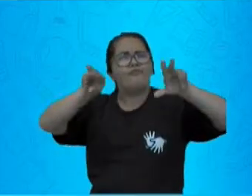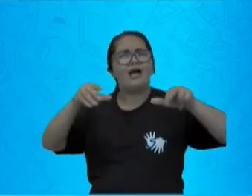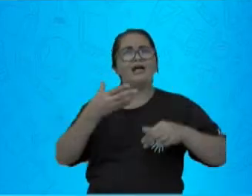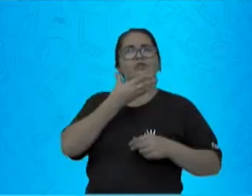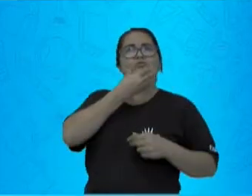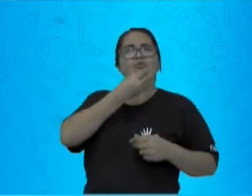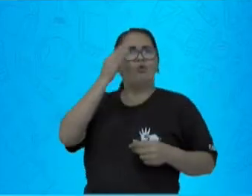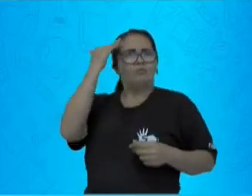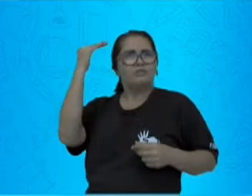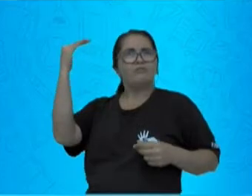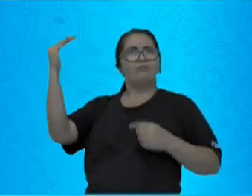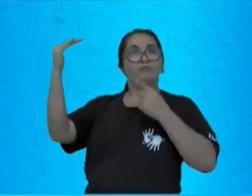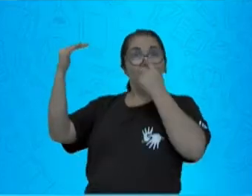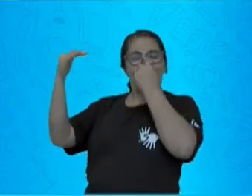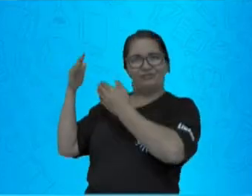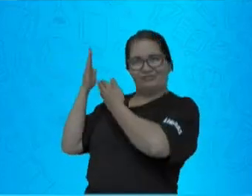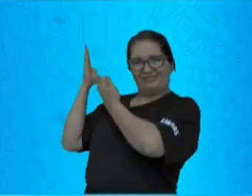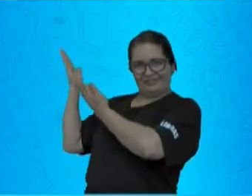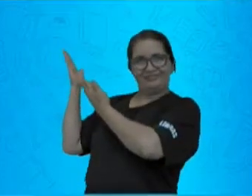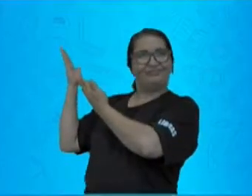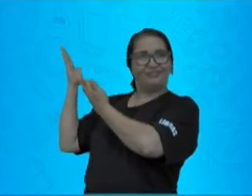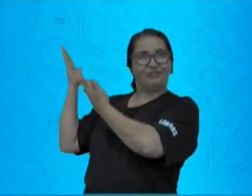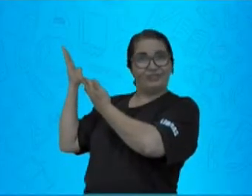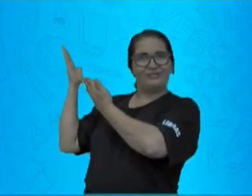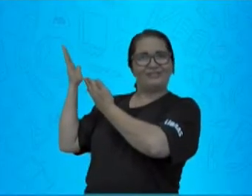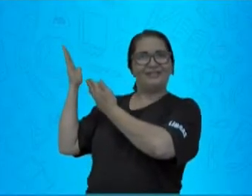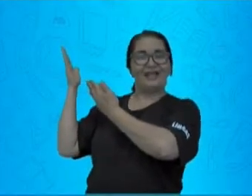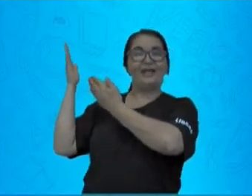protestante Henrique VIII.